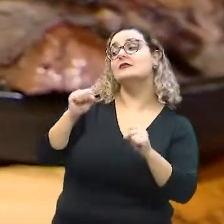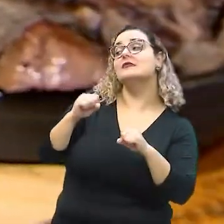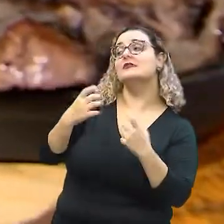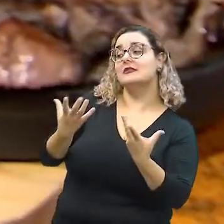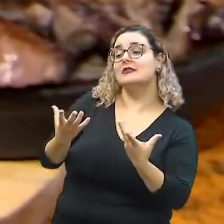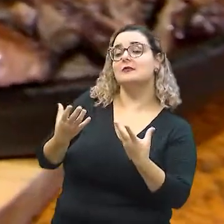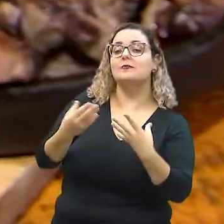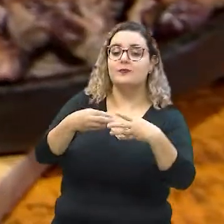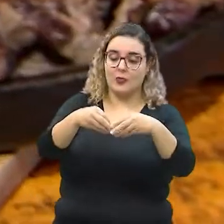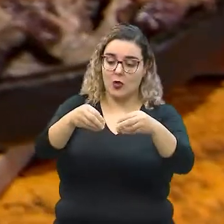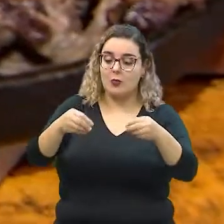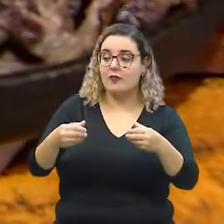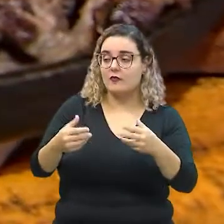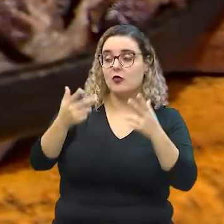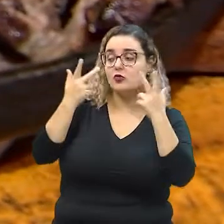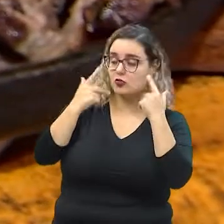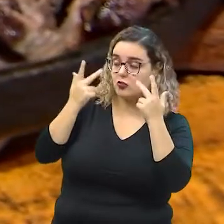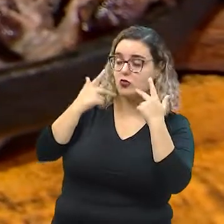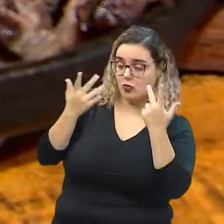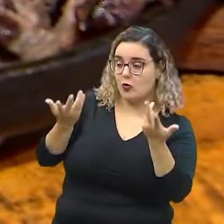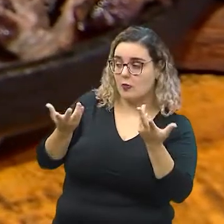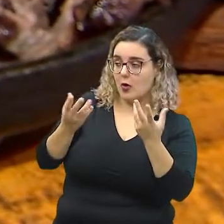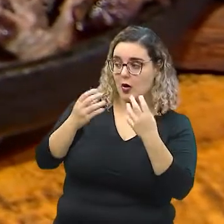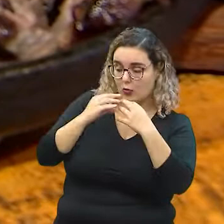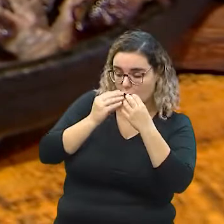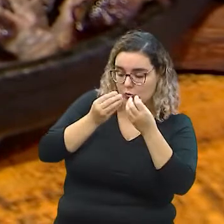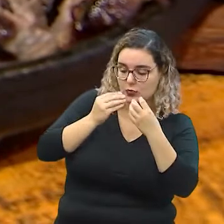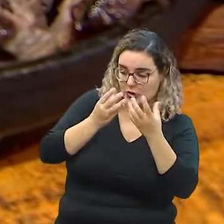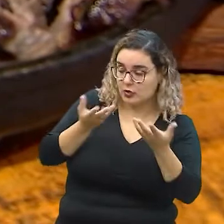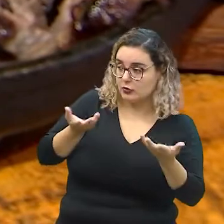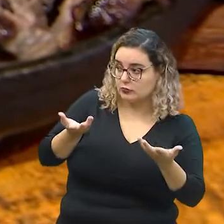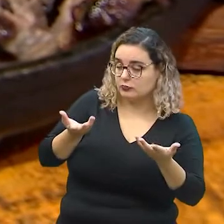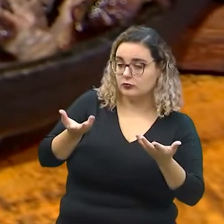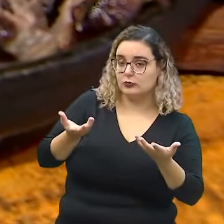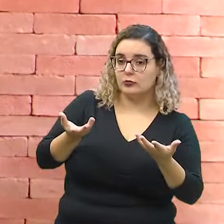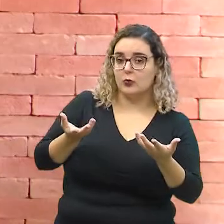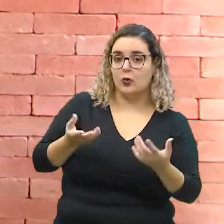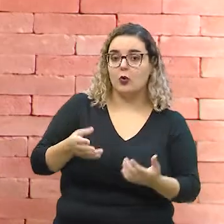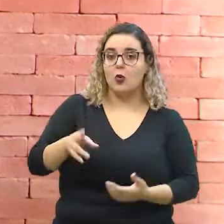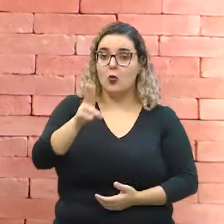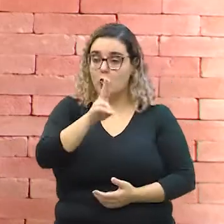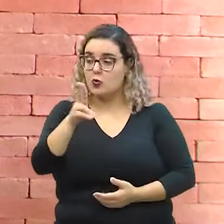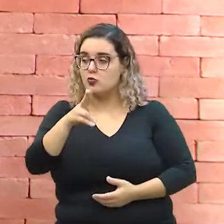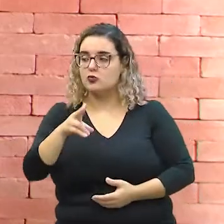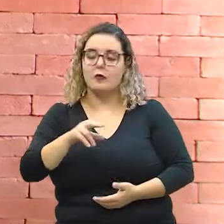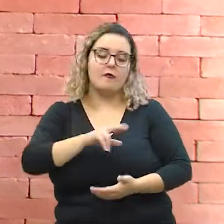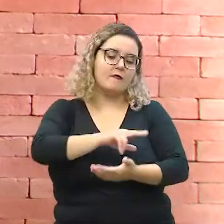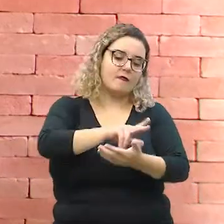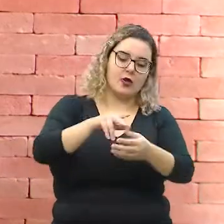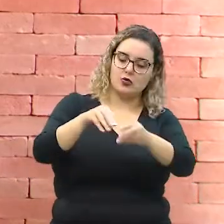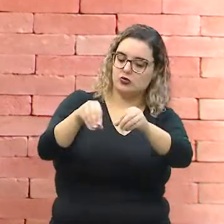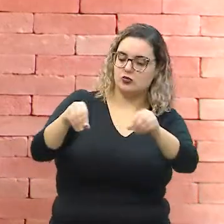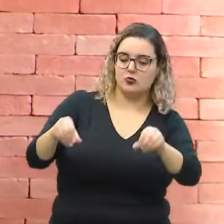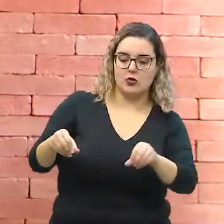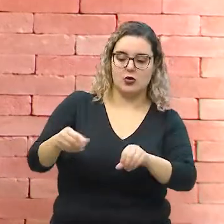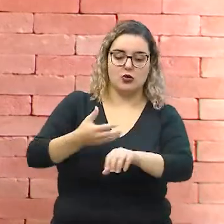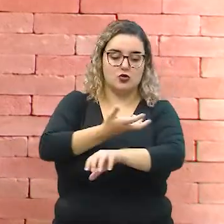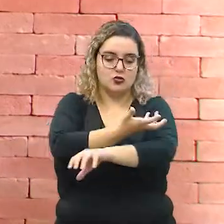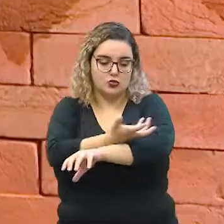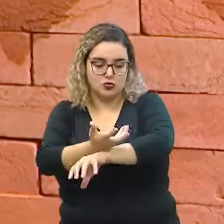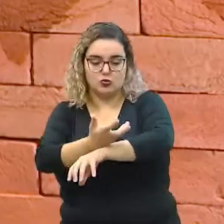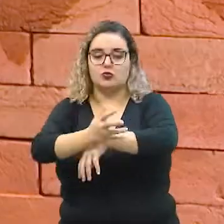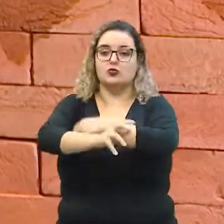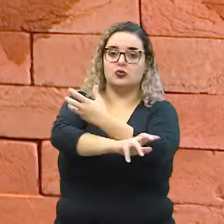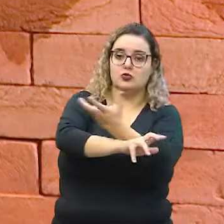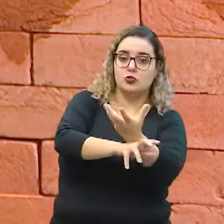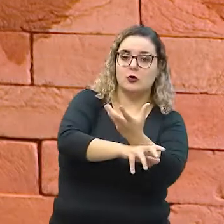farofa comum, né? Mas da mesma forma como eu uso muitos temperos frescos, então ela tem bastante coisa fresca, né? Tem